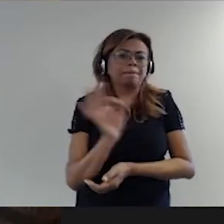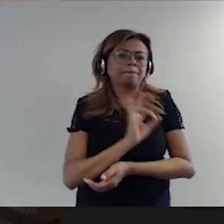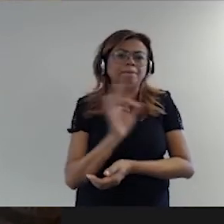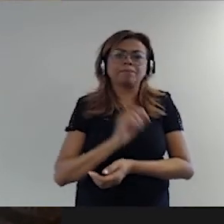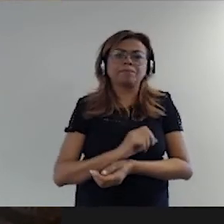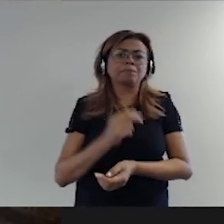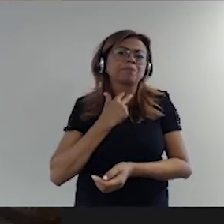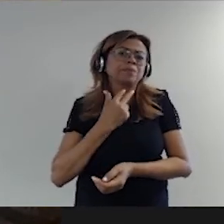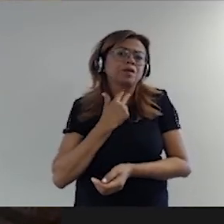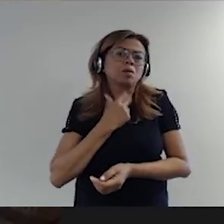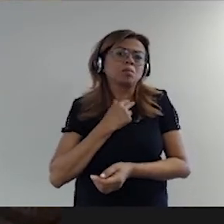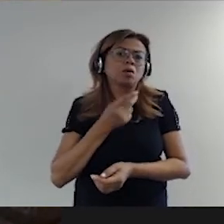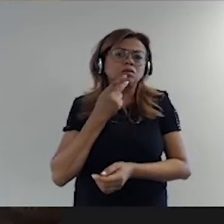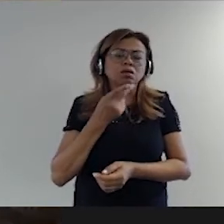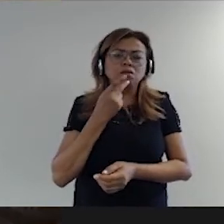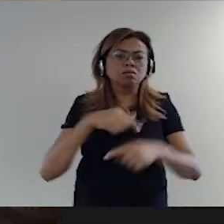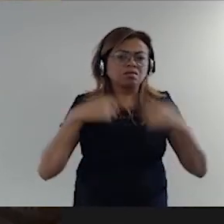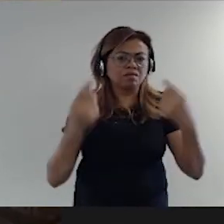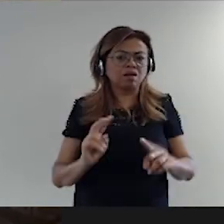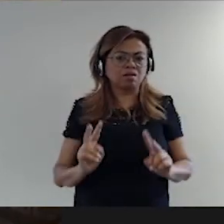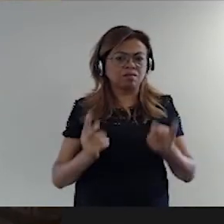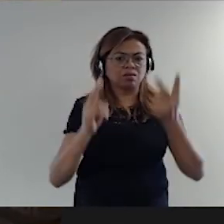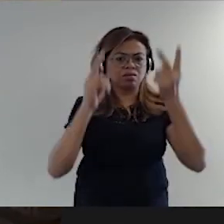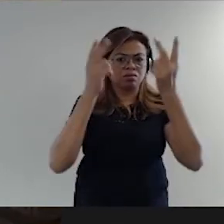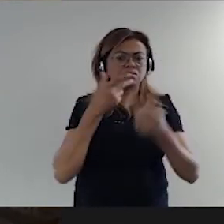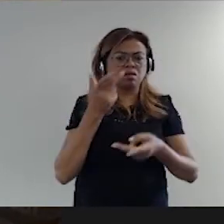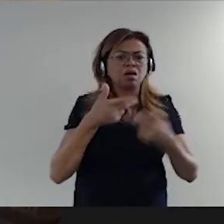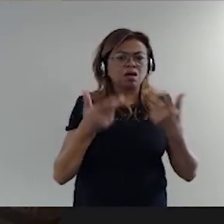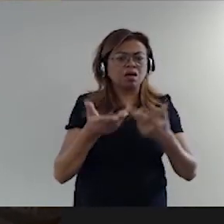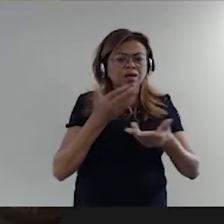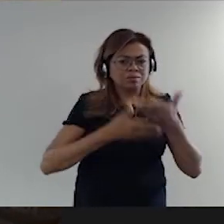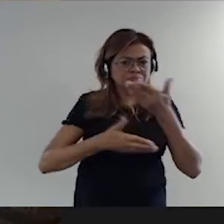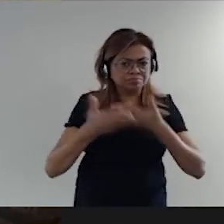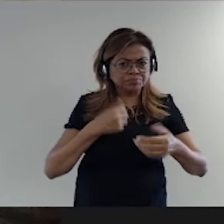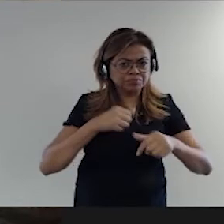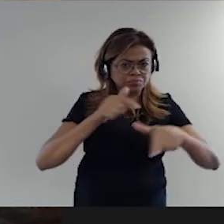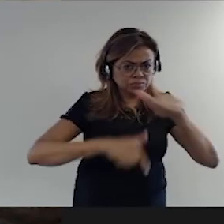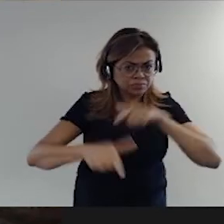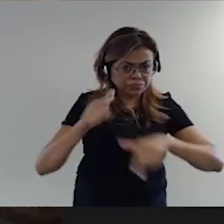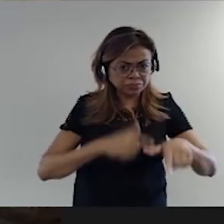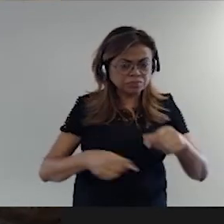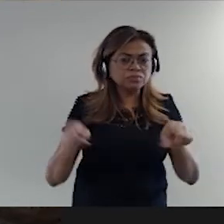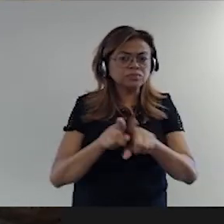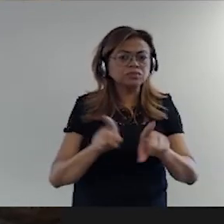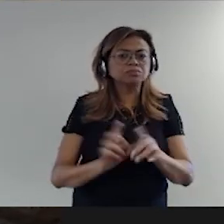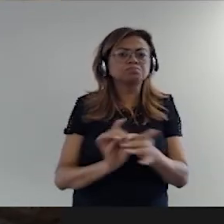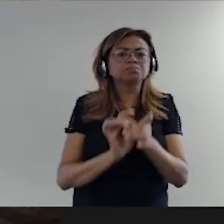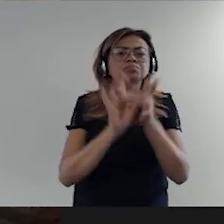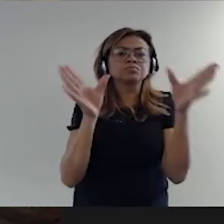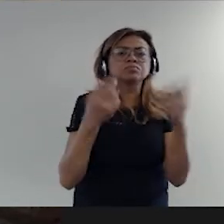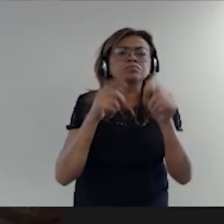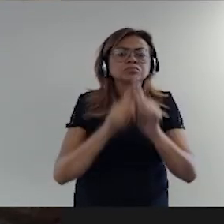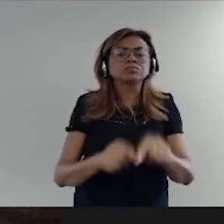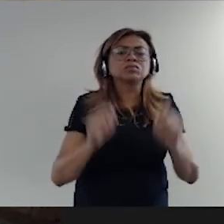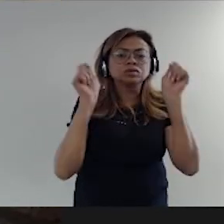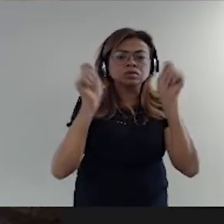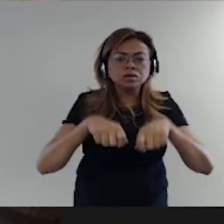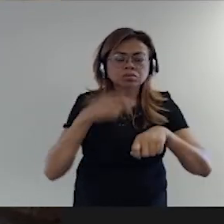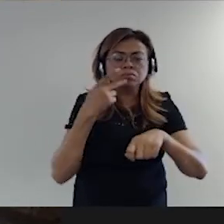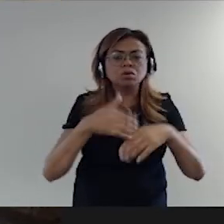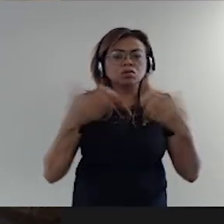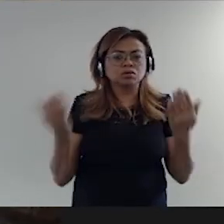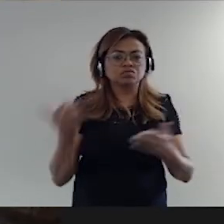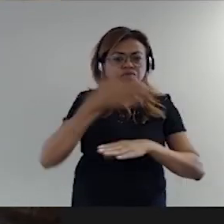ao tempo em que fala em valorizar a negociação coletiva de trabalho, inclusive permitindo que ela suplante o